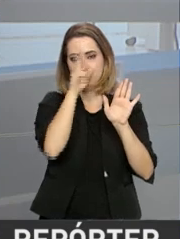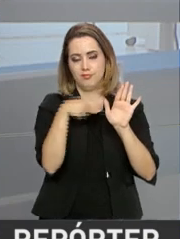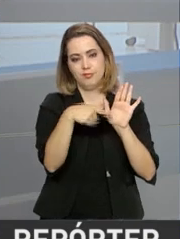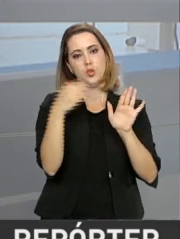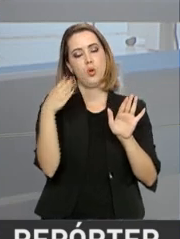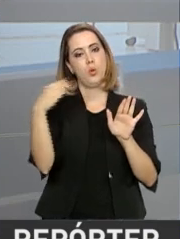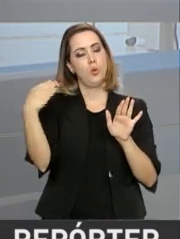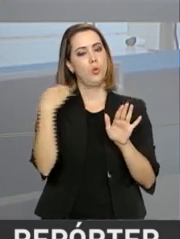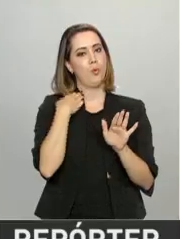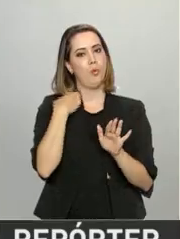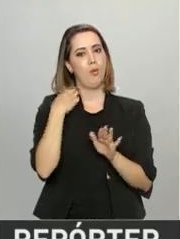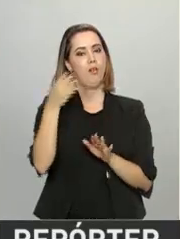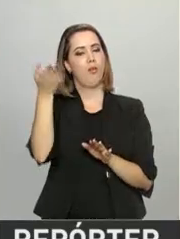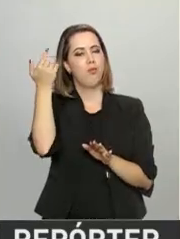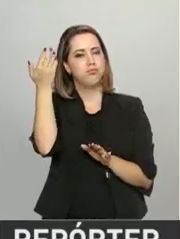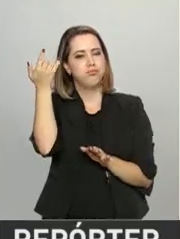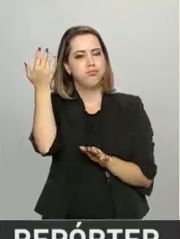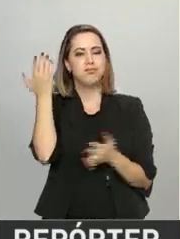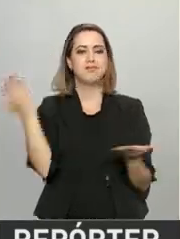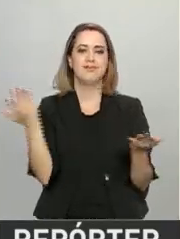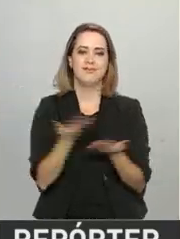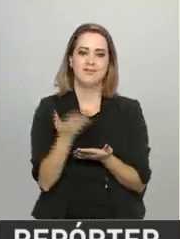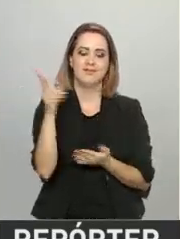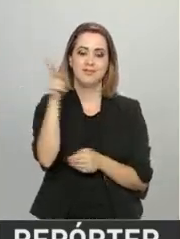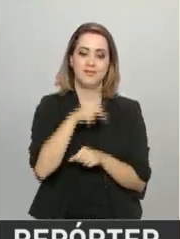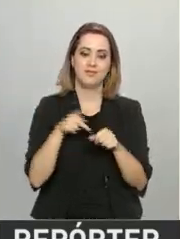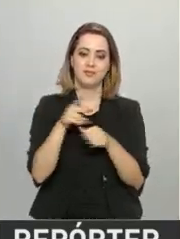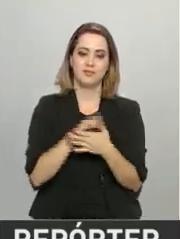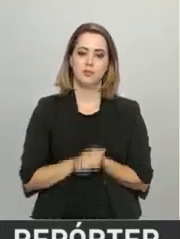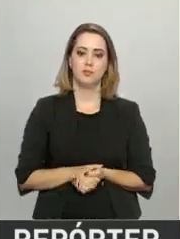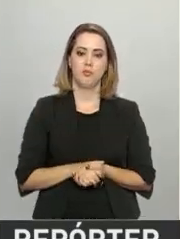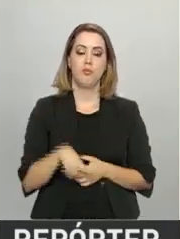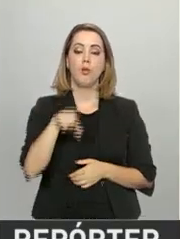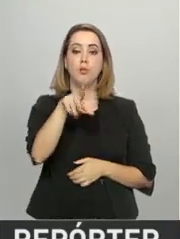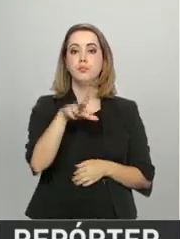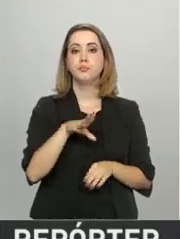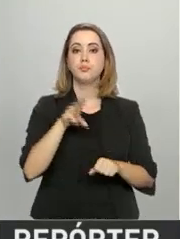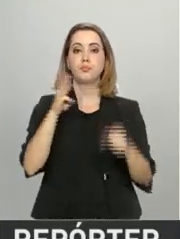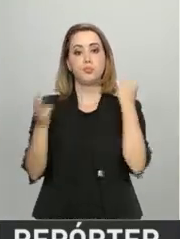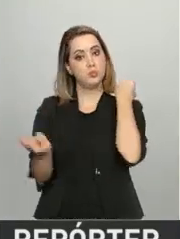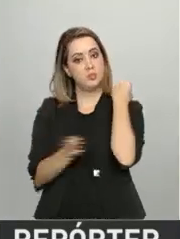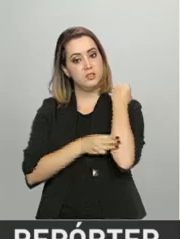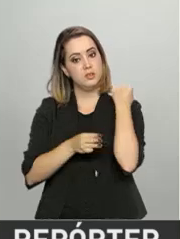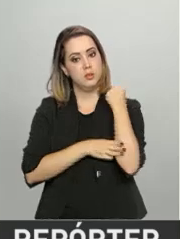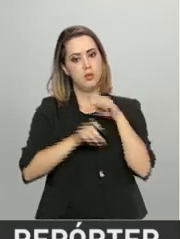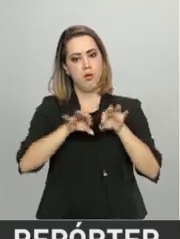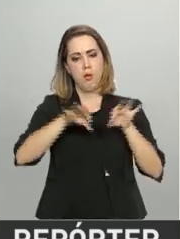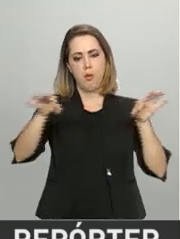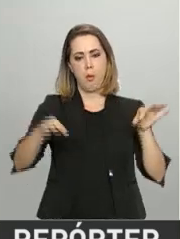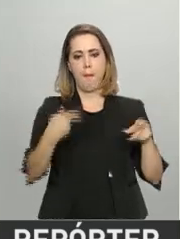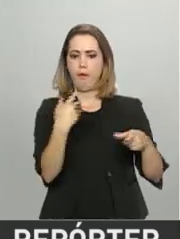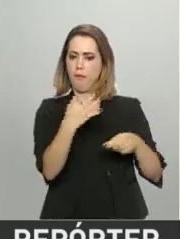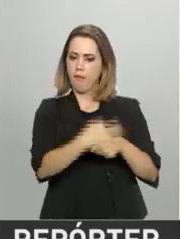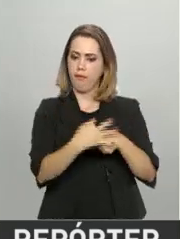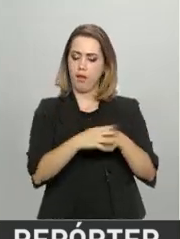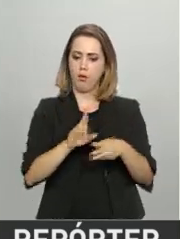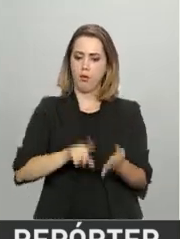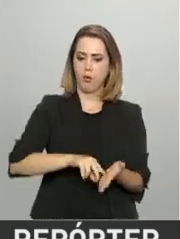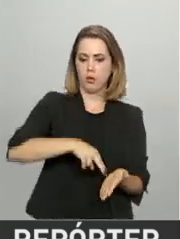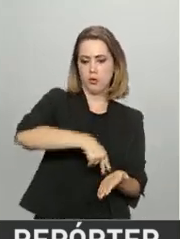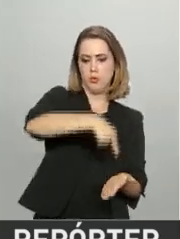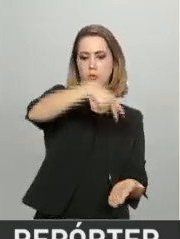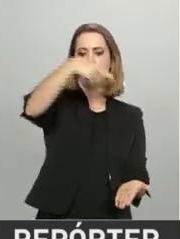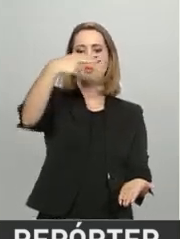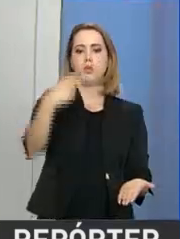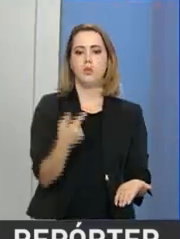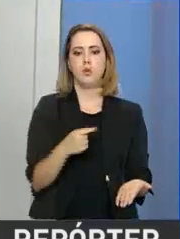mais antigo do país uma caixa de madeira com equipamento de metal muito pesado em cima que ocupava quase a